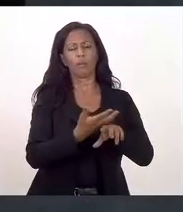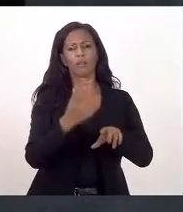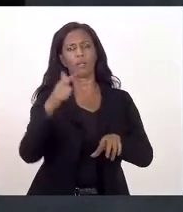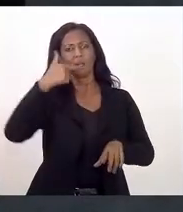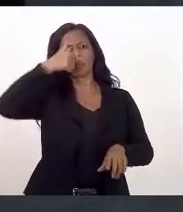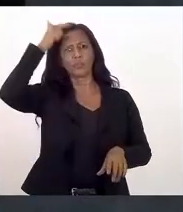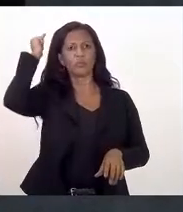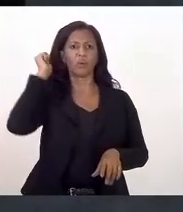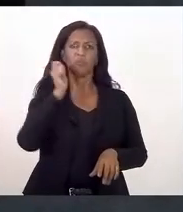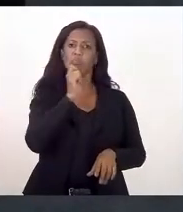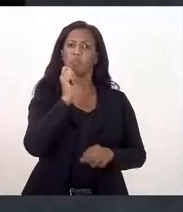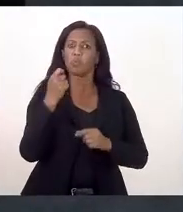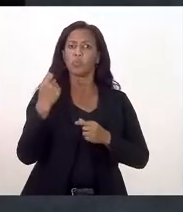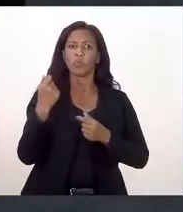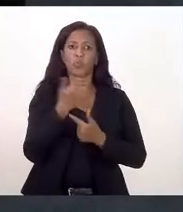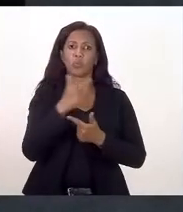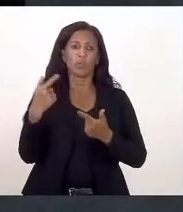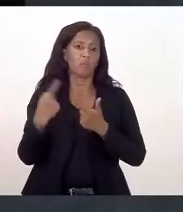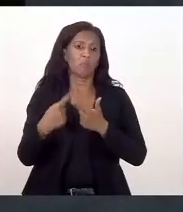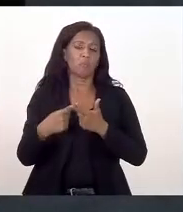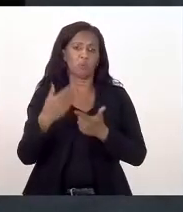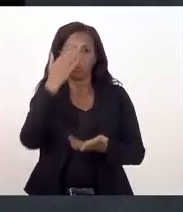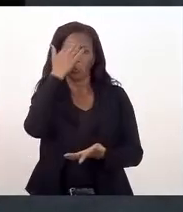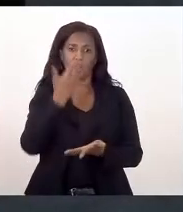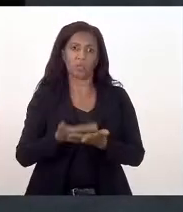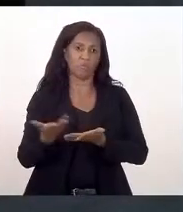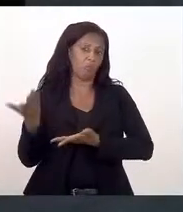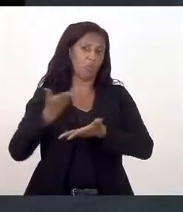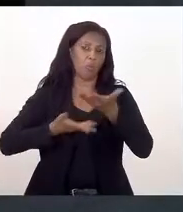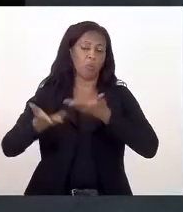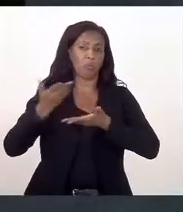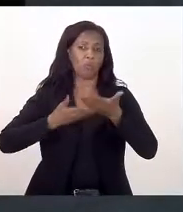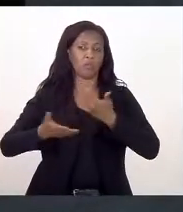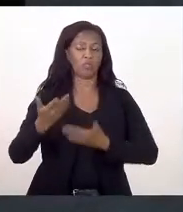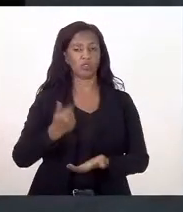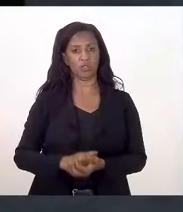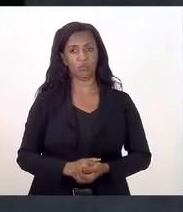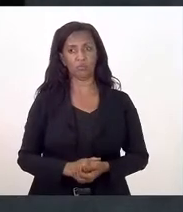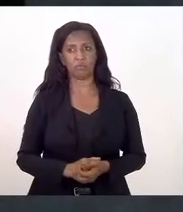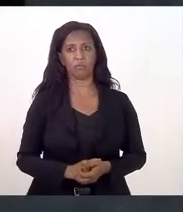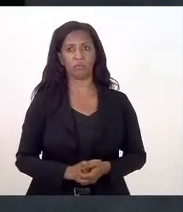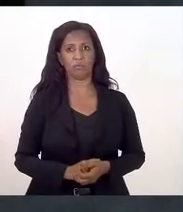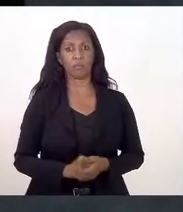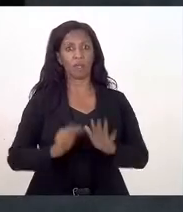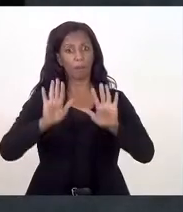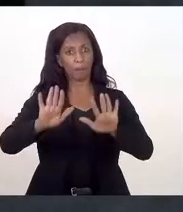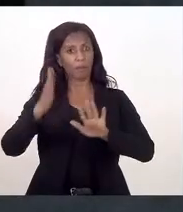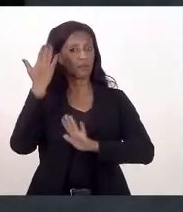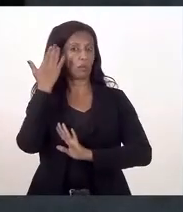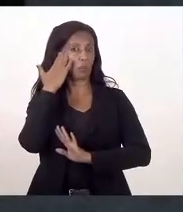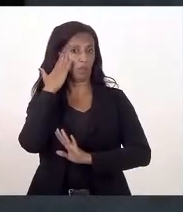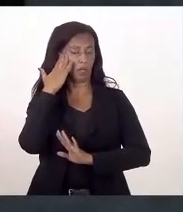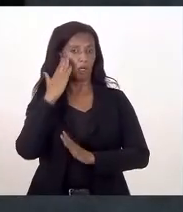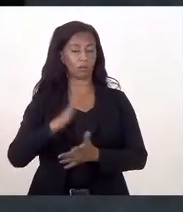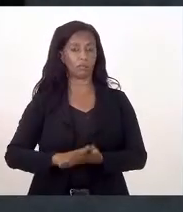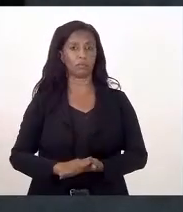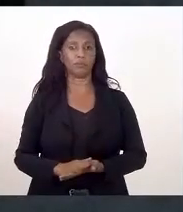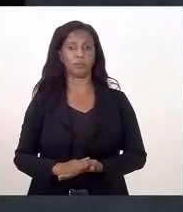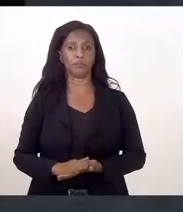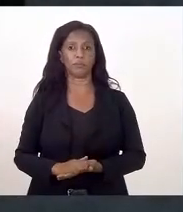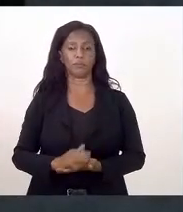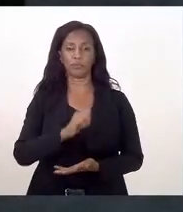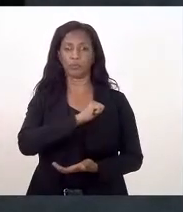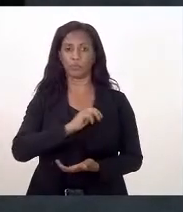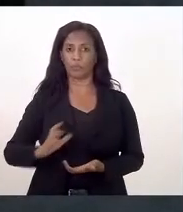Luiz Paulo diz que não tem por que não acreditar e eu compartilho esse mesmo sentimento. Mas eu entendo, deputado André, presidente,